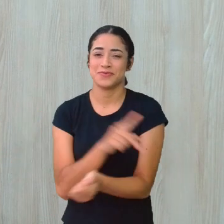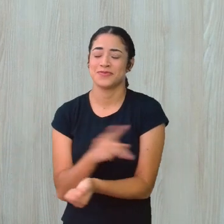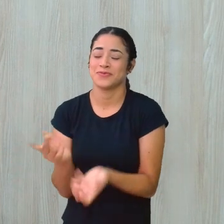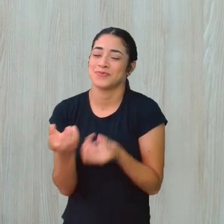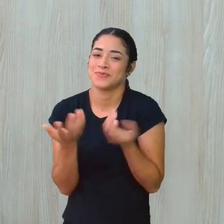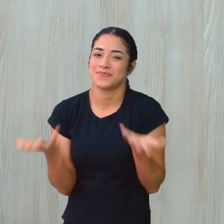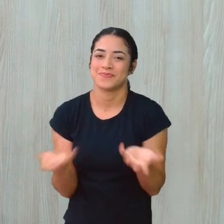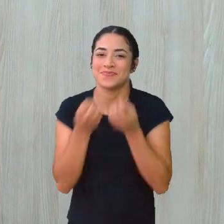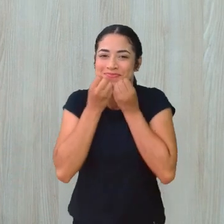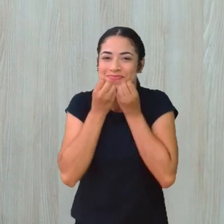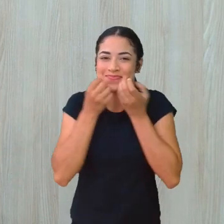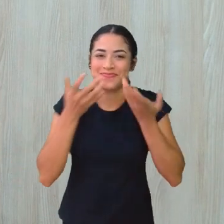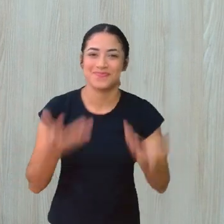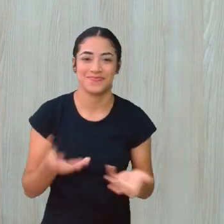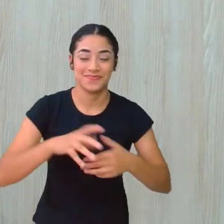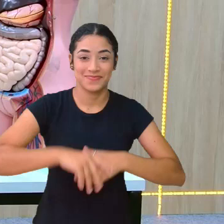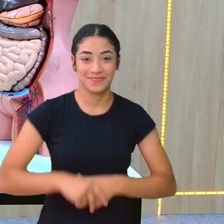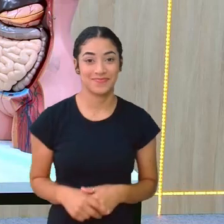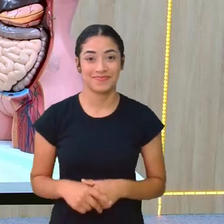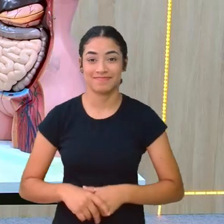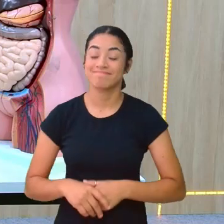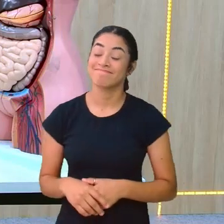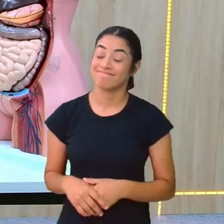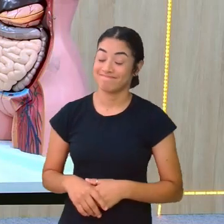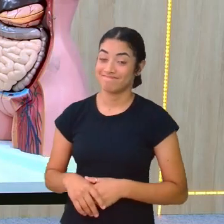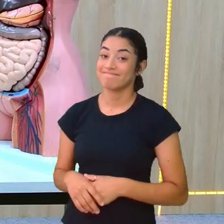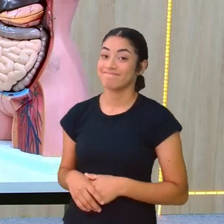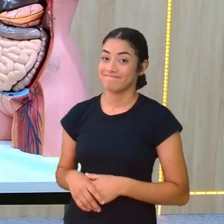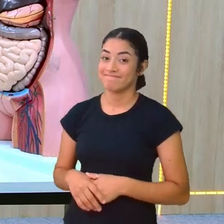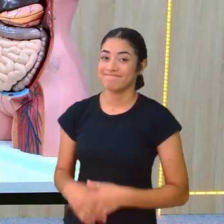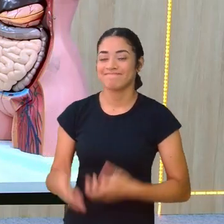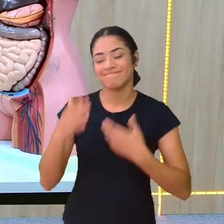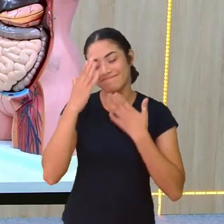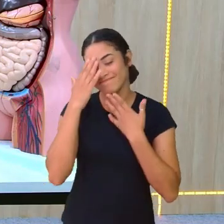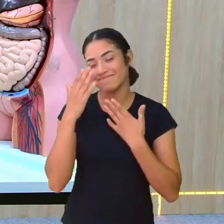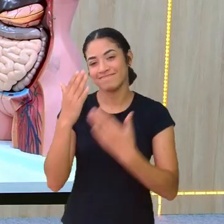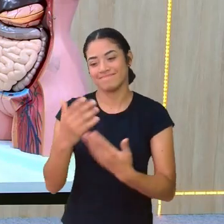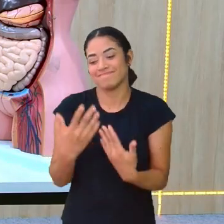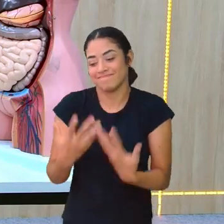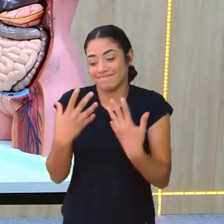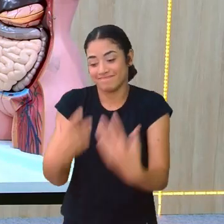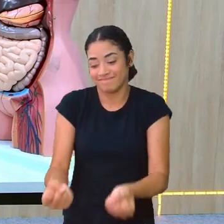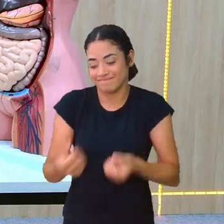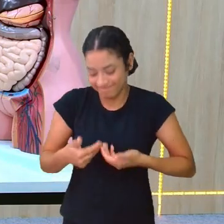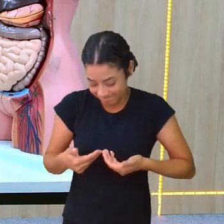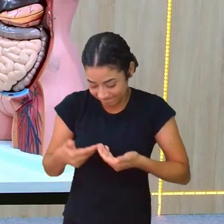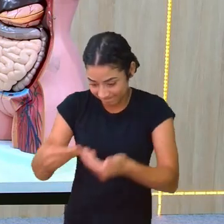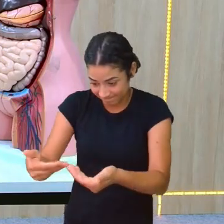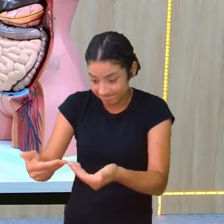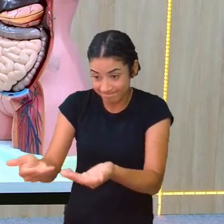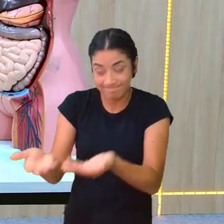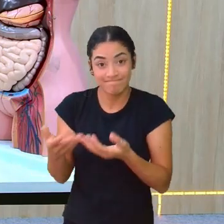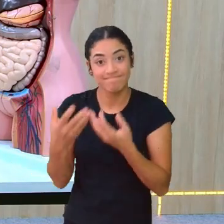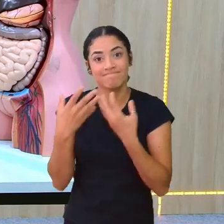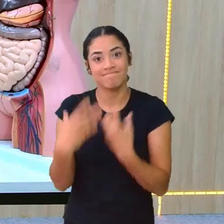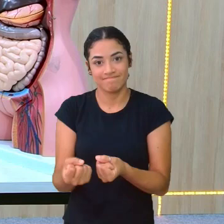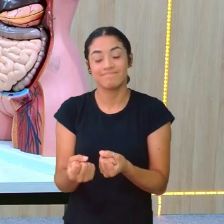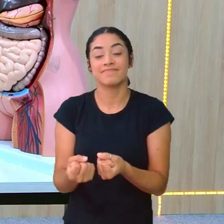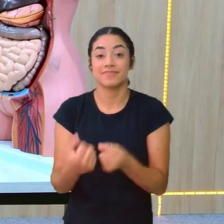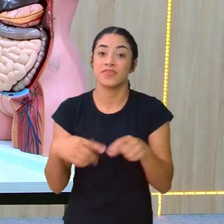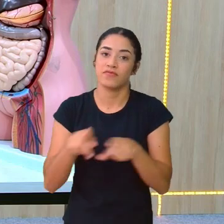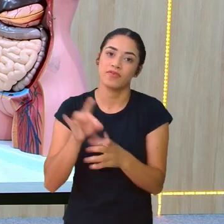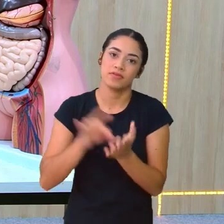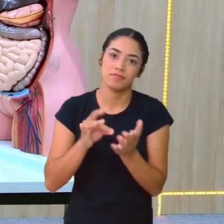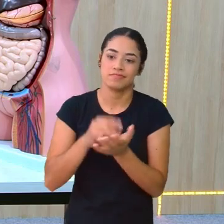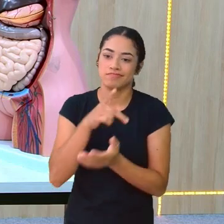coração. E vocês também. Pois é, Adriana, então, muito obrigada por ter aceitado, né, o nosso convite. Realmente a professora Cláudia hoje está em